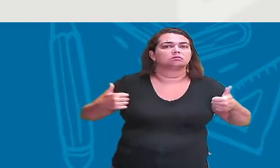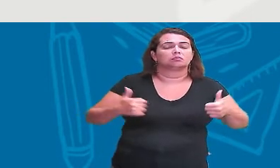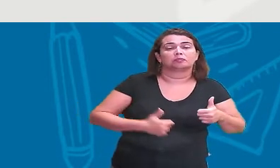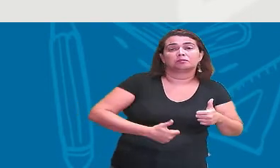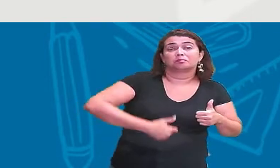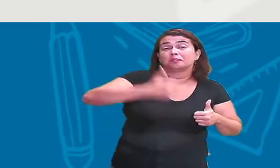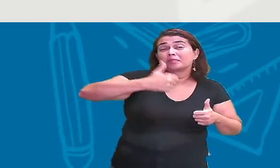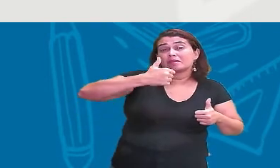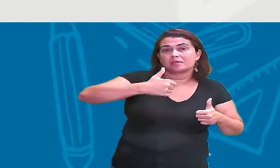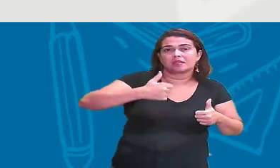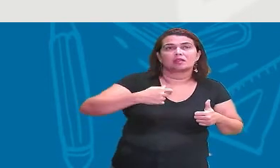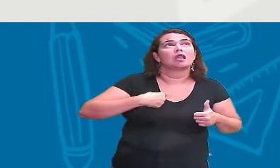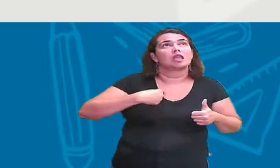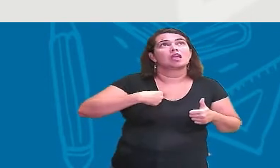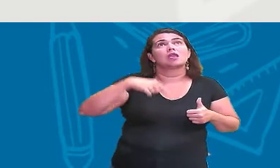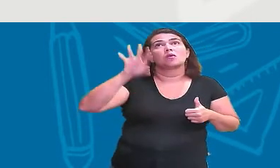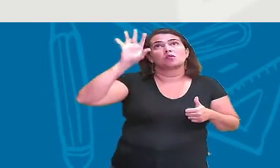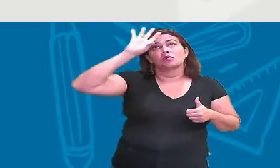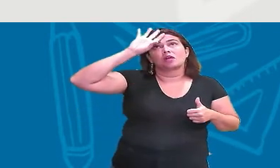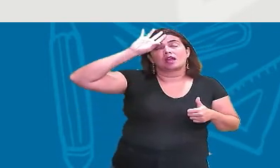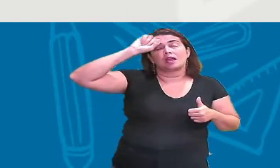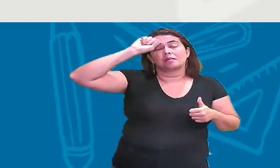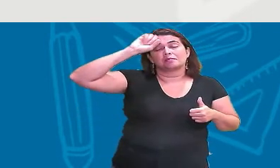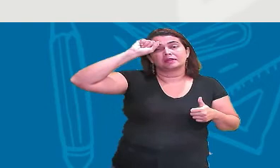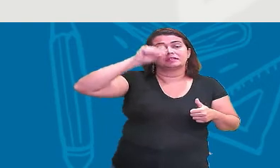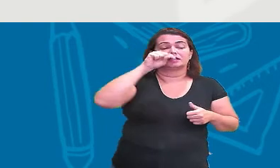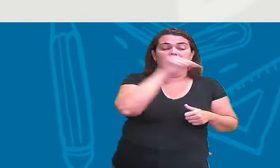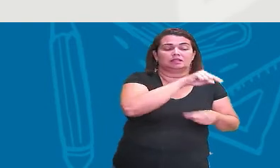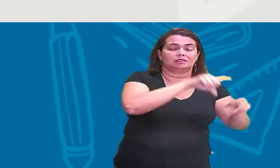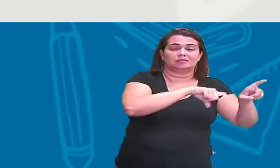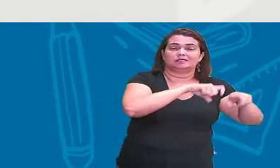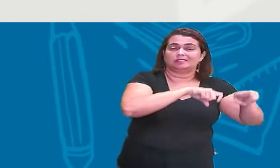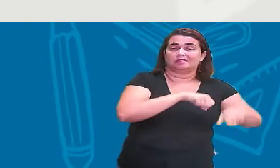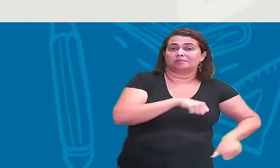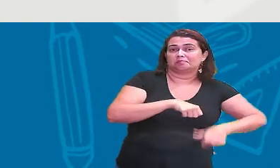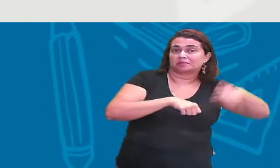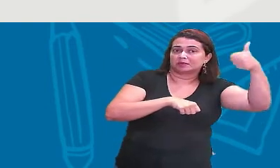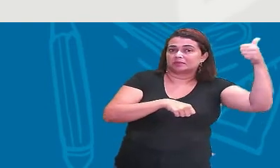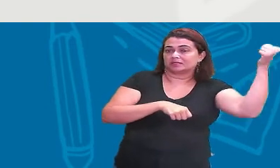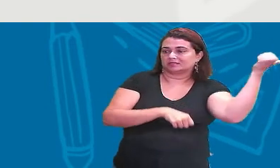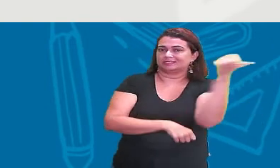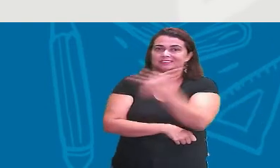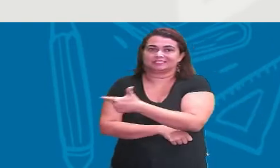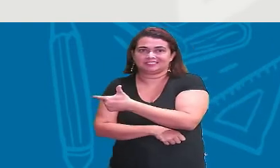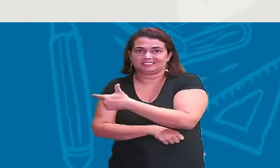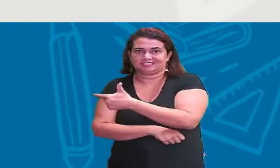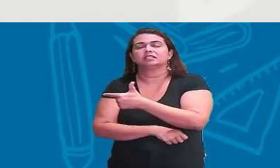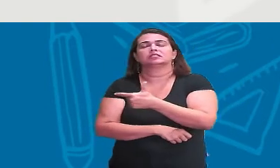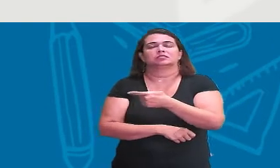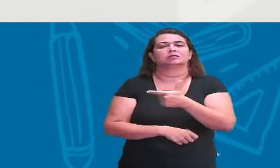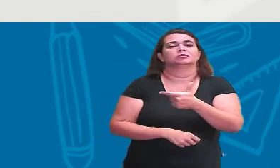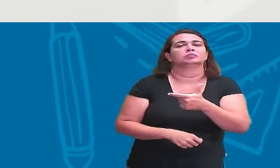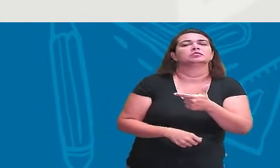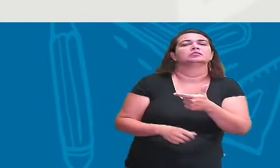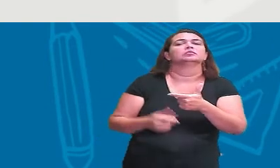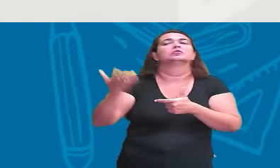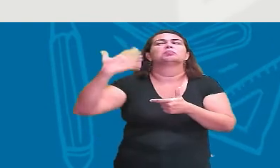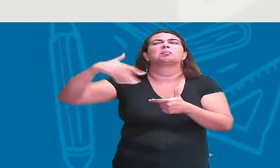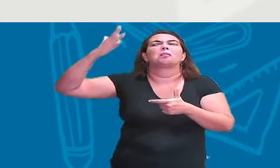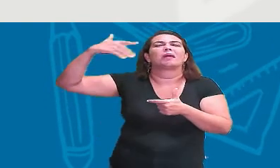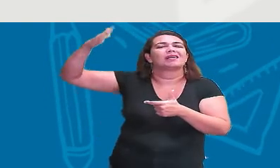saber. Eu aprendi no Vitória Ensina em Casa que foi a zona rural. Tá certo? Lá no início, com a formação das